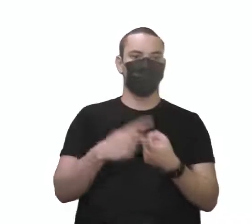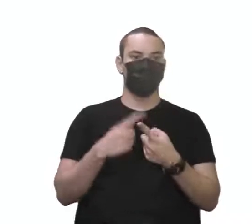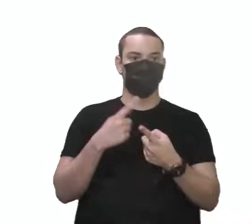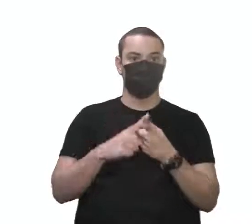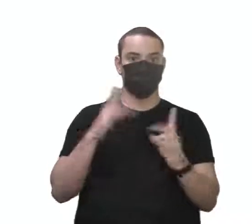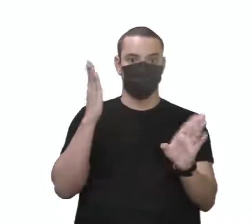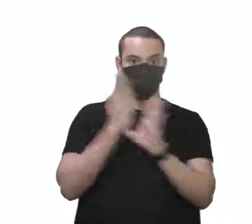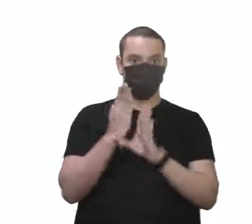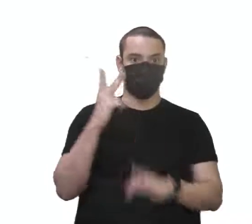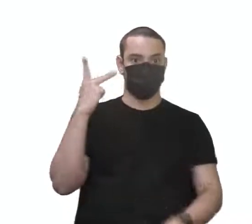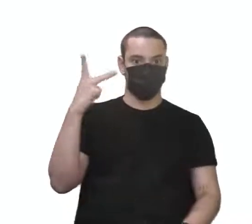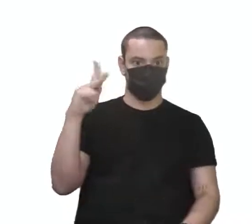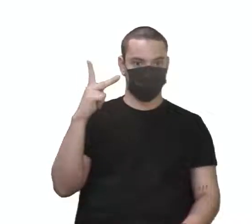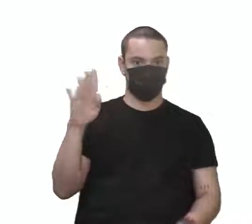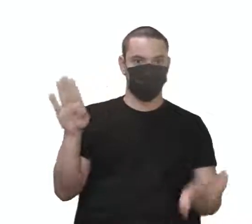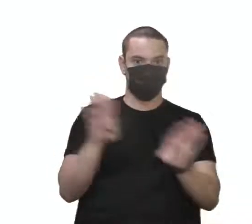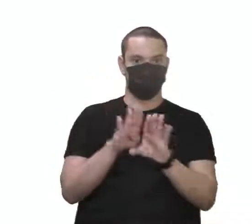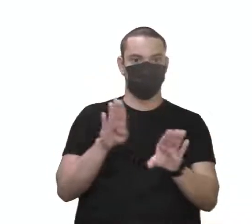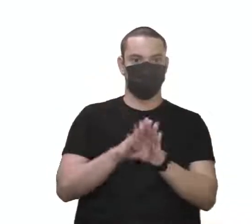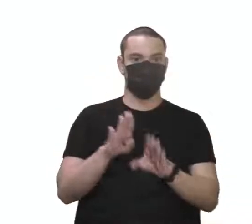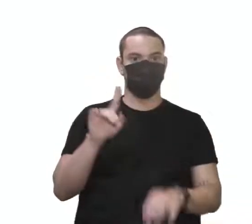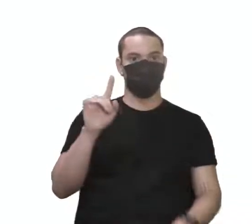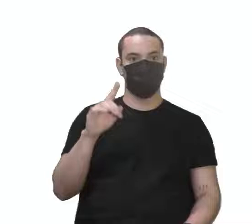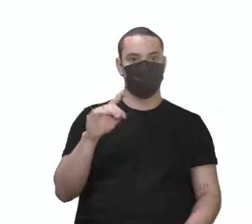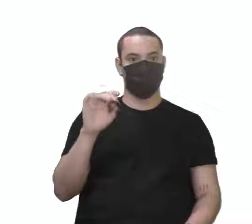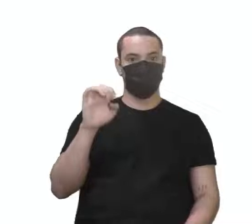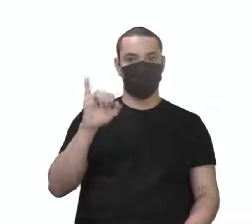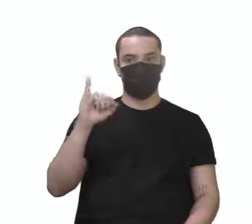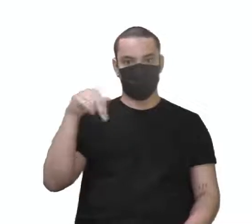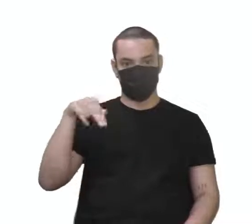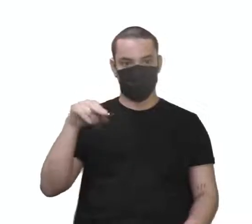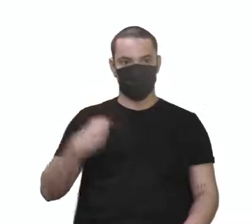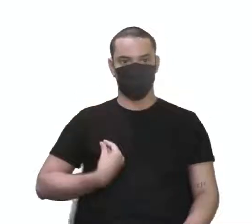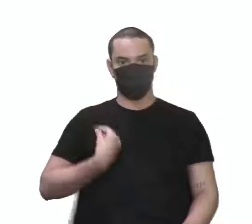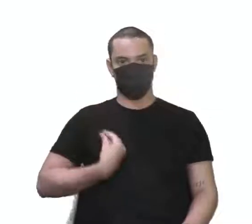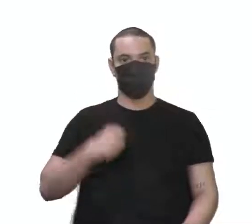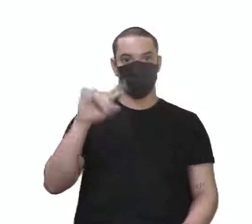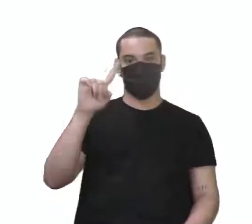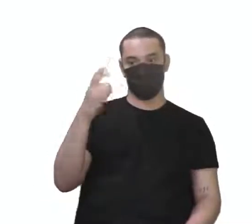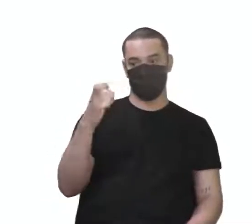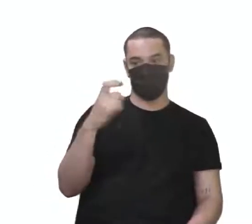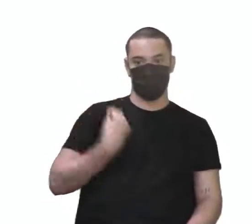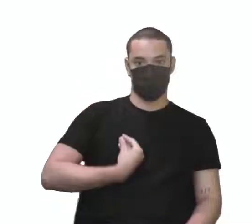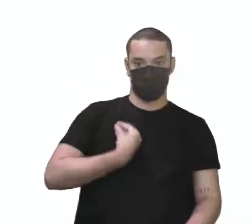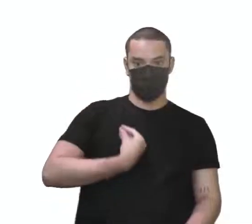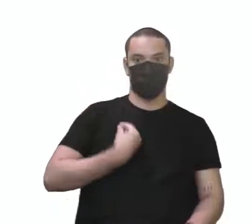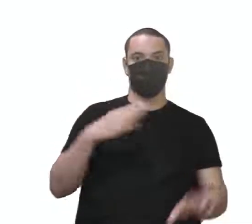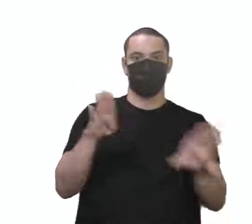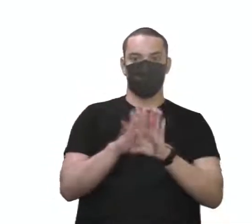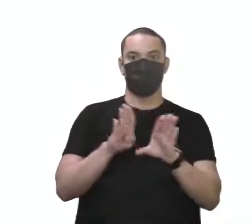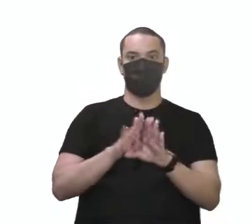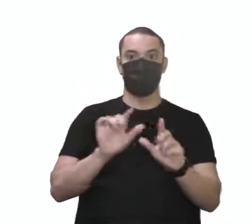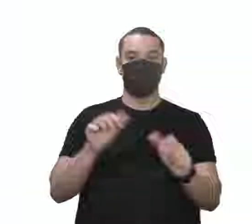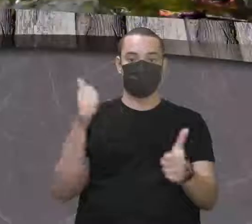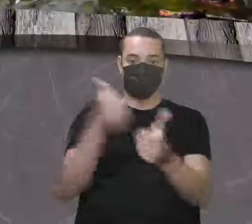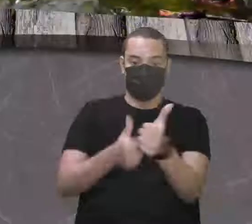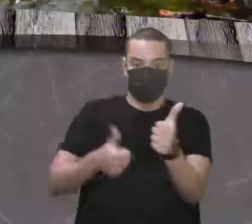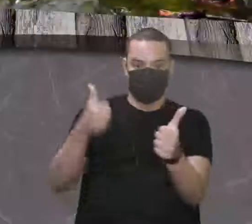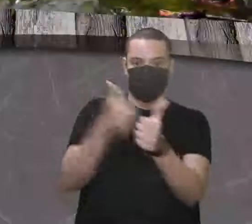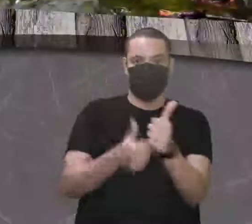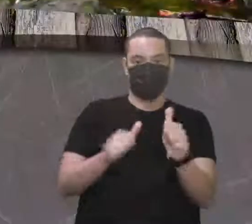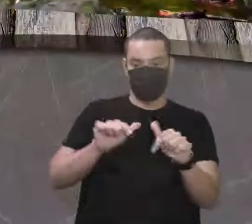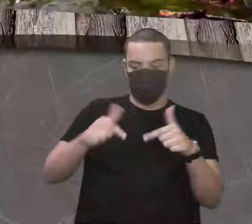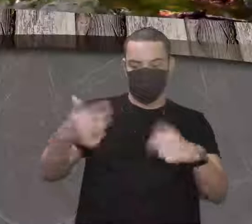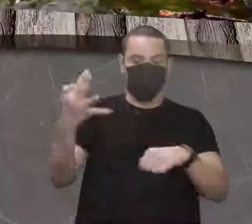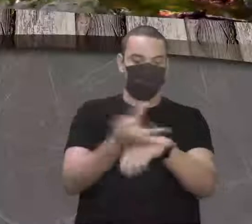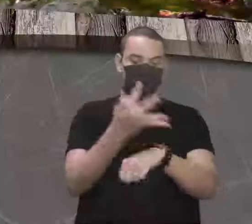essa manipulação em vivo e em ex-vivo, você precisa ter a resistência desse organismo que você está trabalhando, desse material